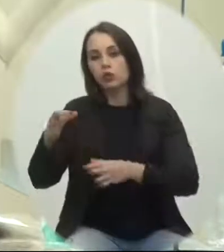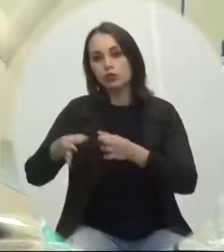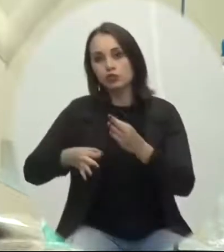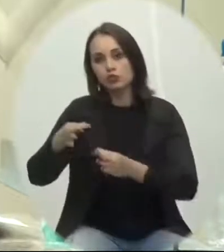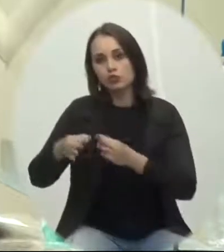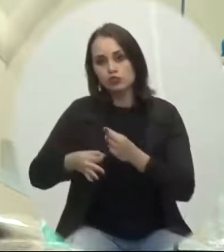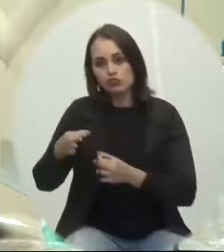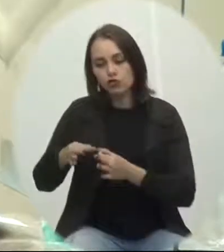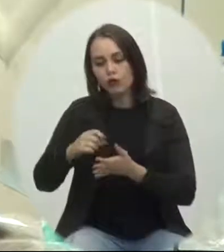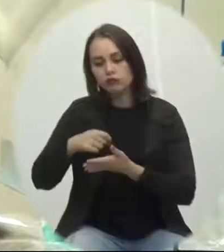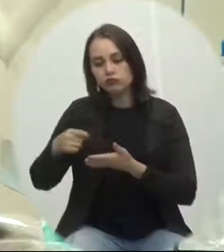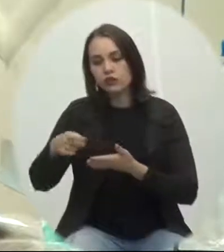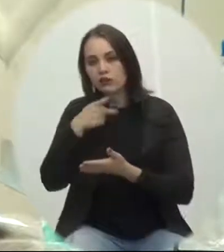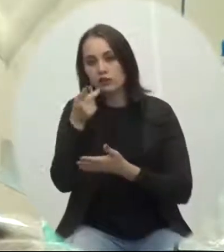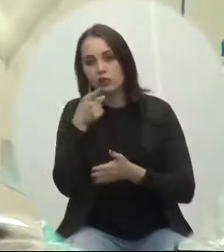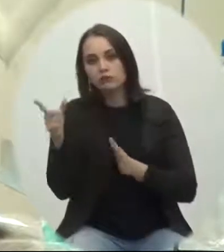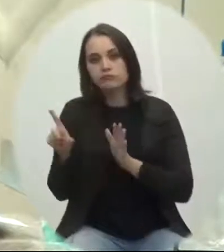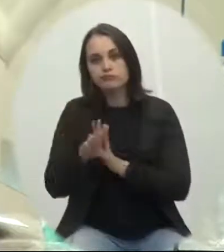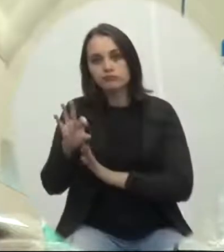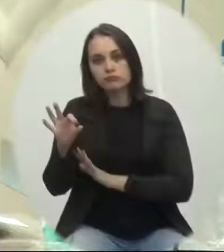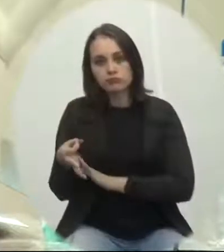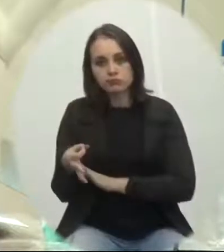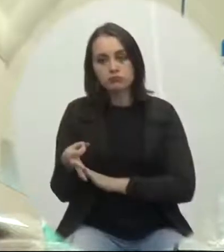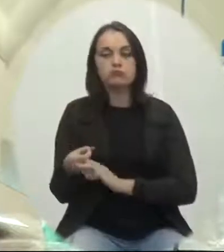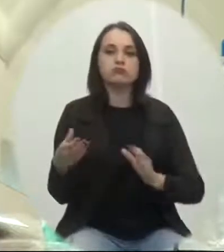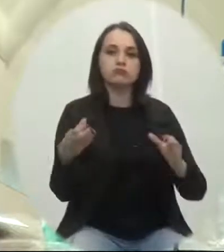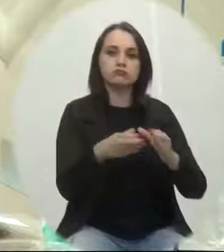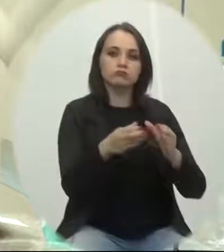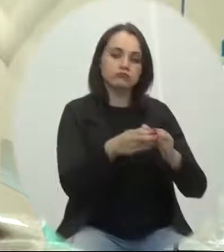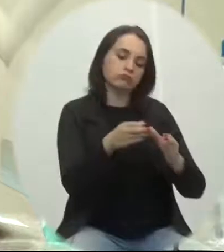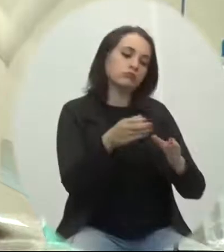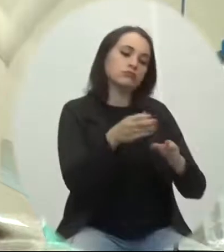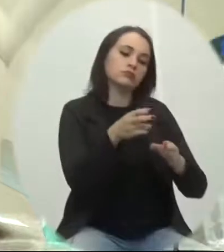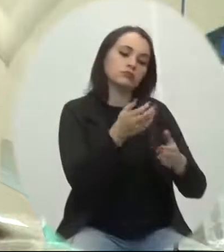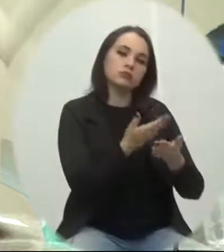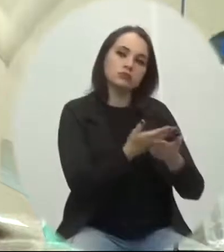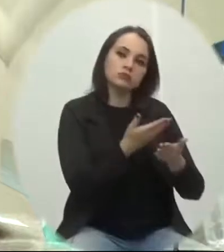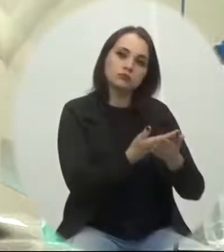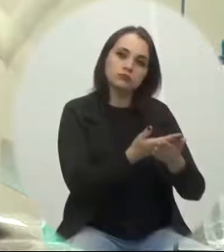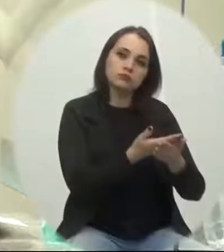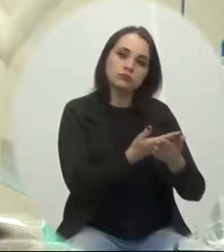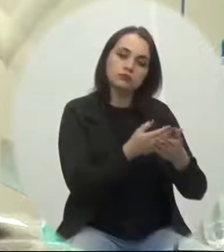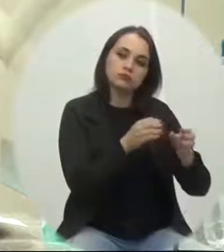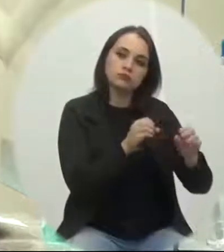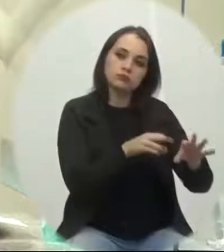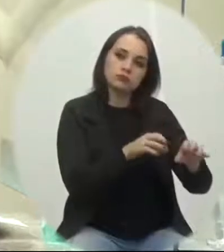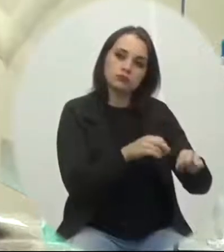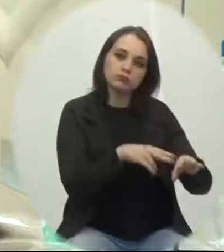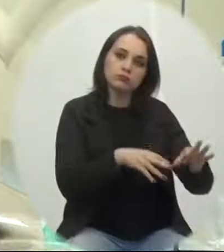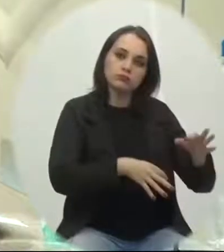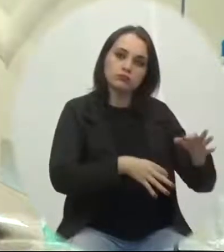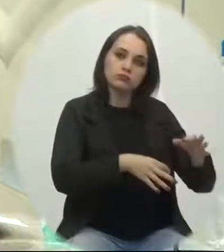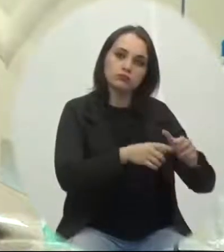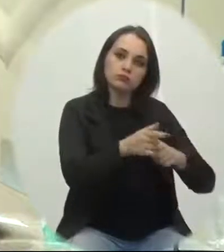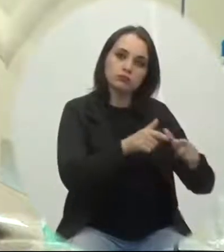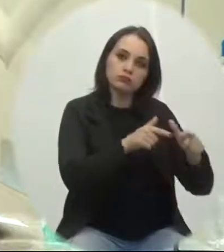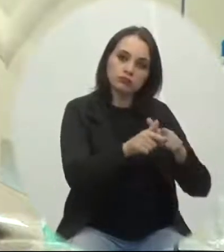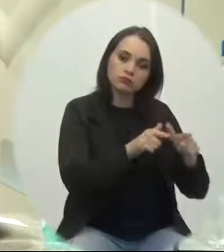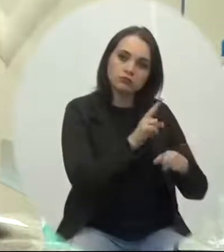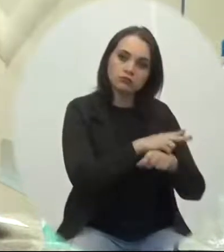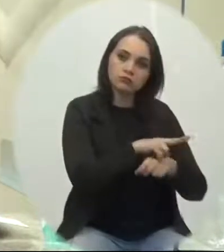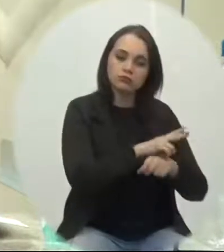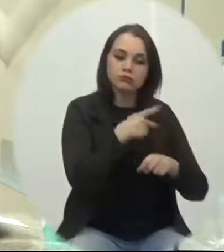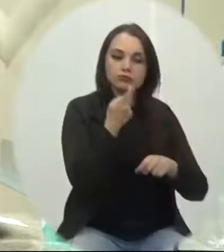Justiça e Redação opinou pela legalidade e constitucionalidade. As comissões de obras, de educação e de fiscalização opinaram pela